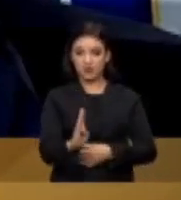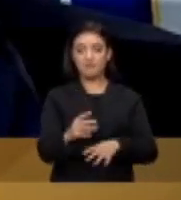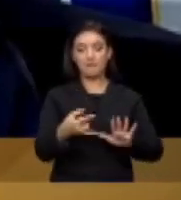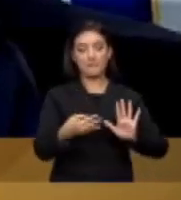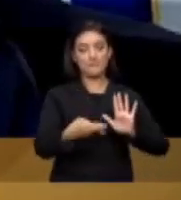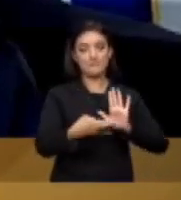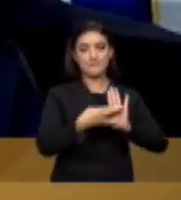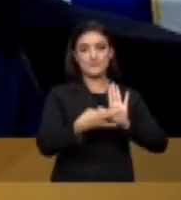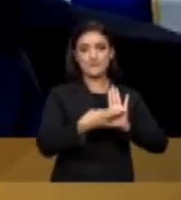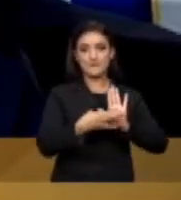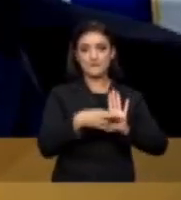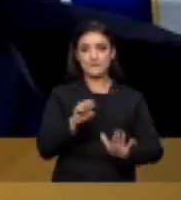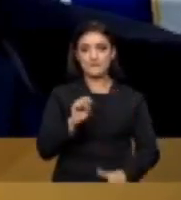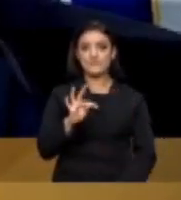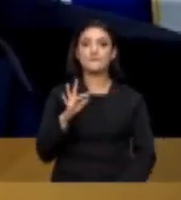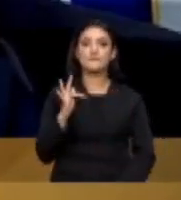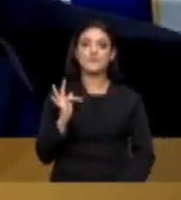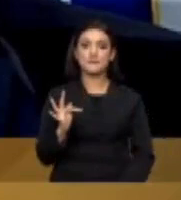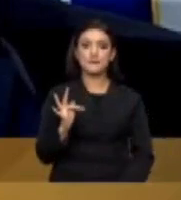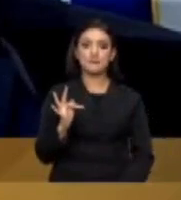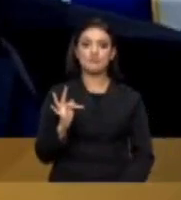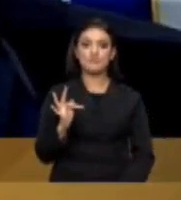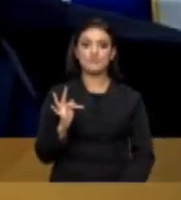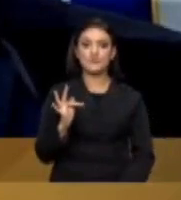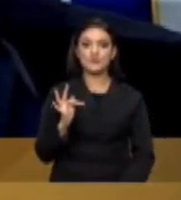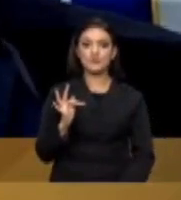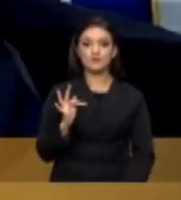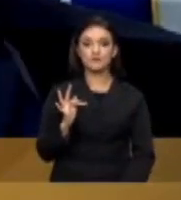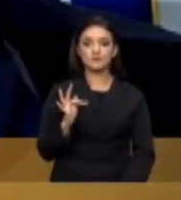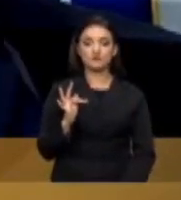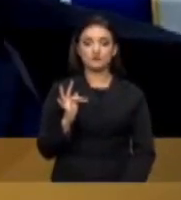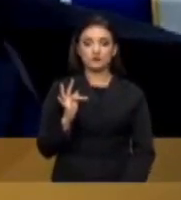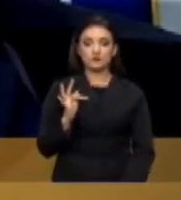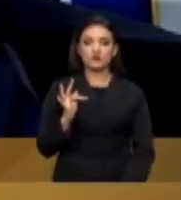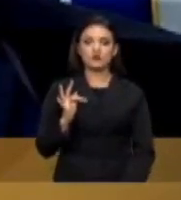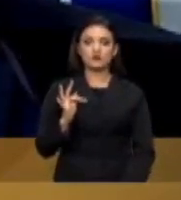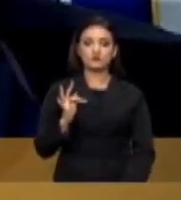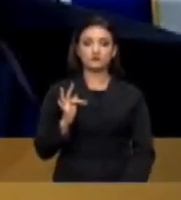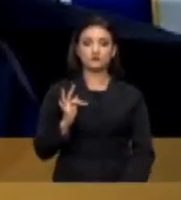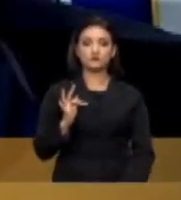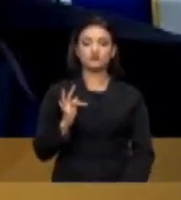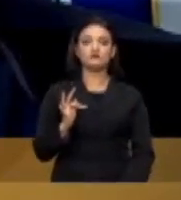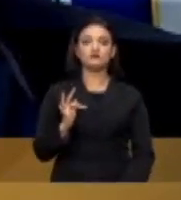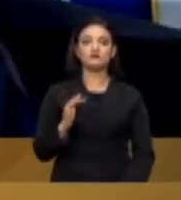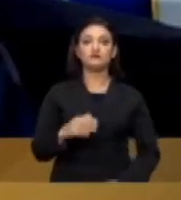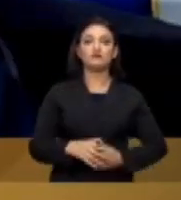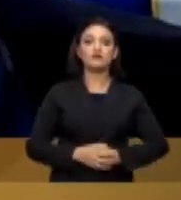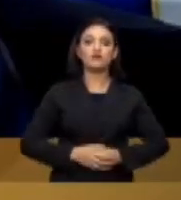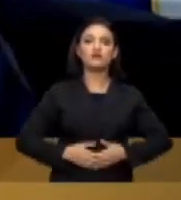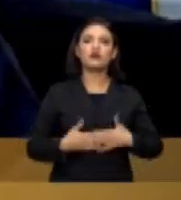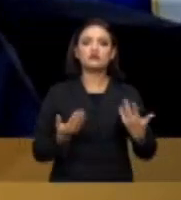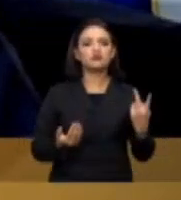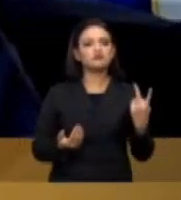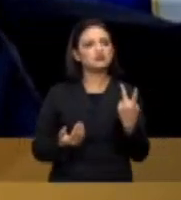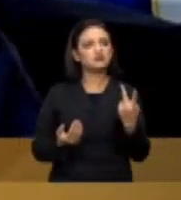Corte, visto como óbvio desses institutos processuais da prevenção e da conexão,